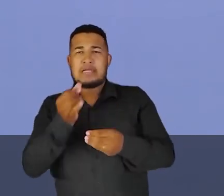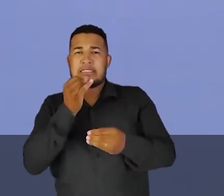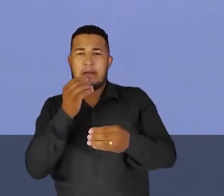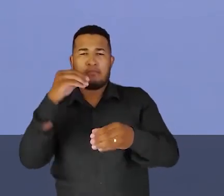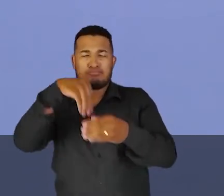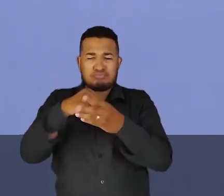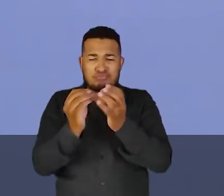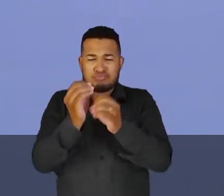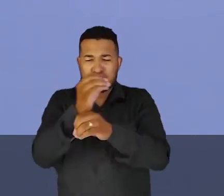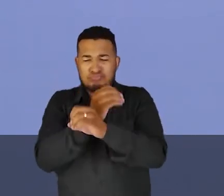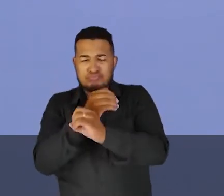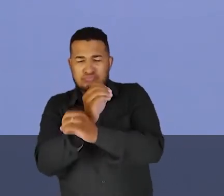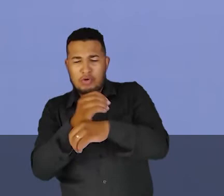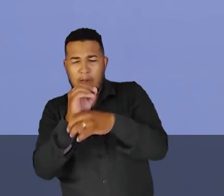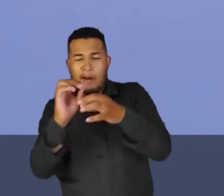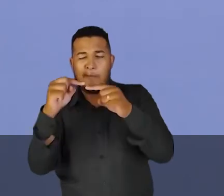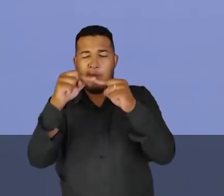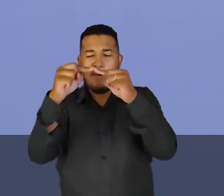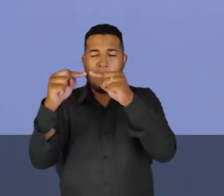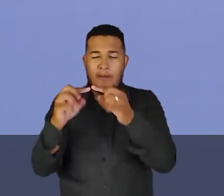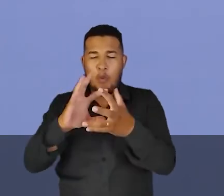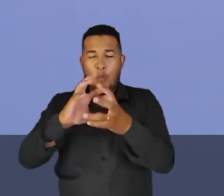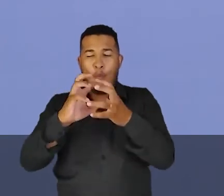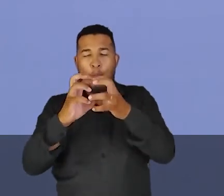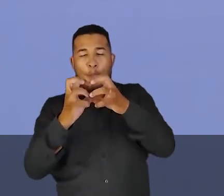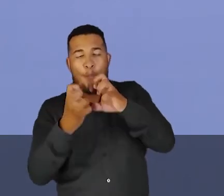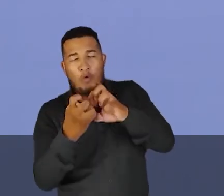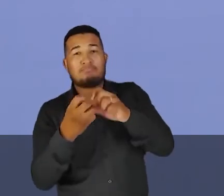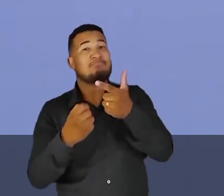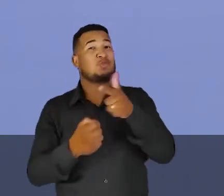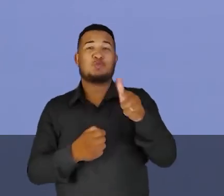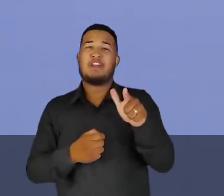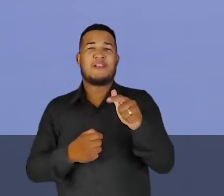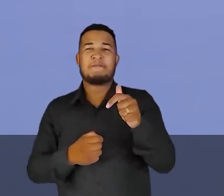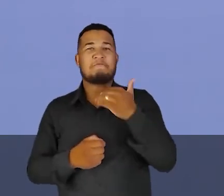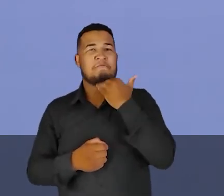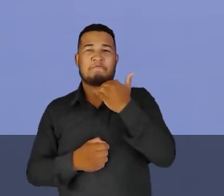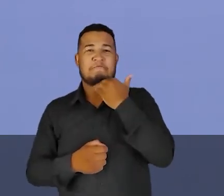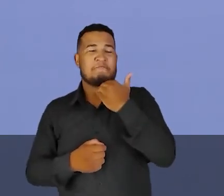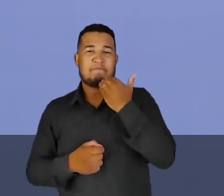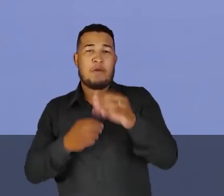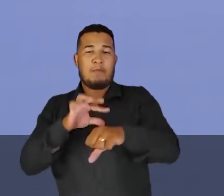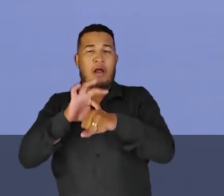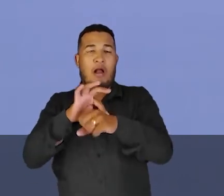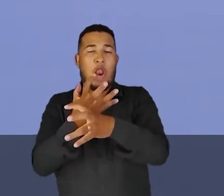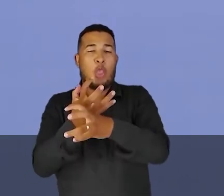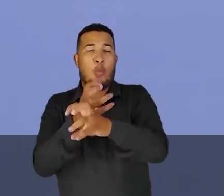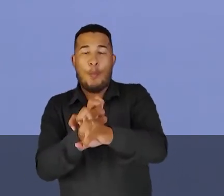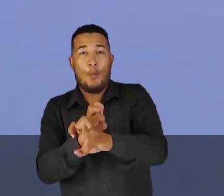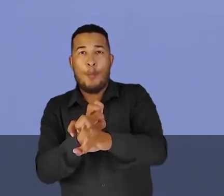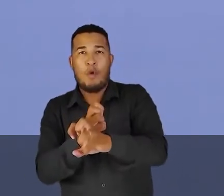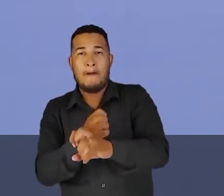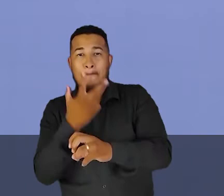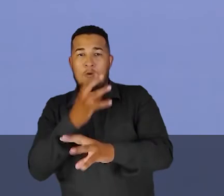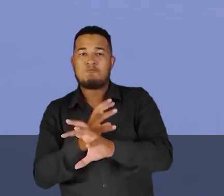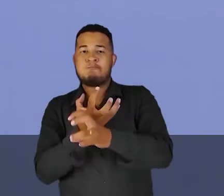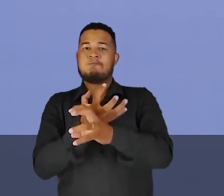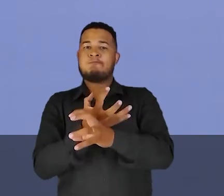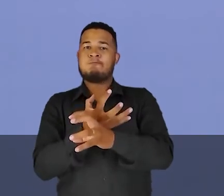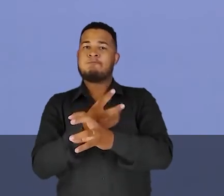Os micro-organismos fazerem com que ocorra a putrefação, né? O apodrecimento da carne. Então, você